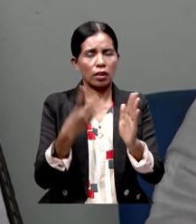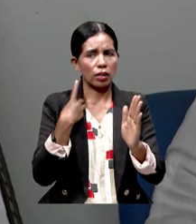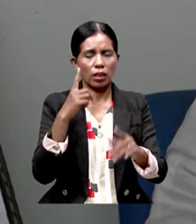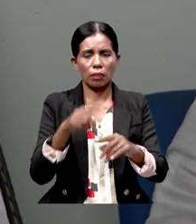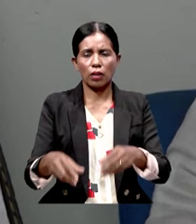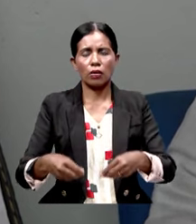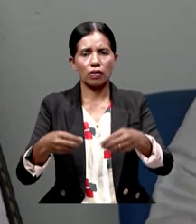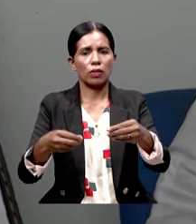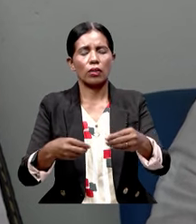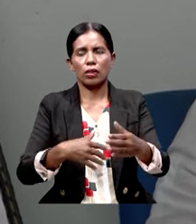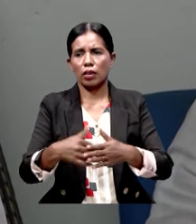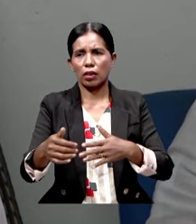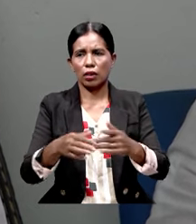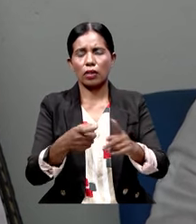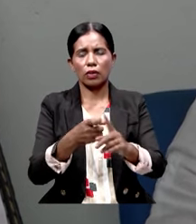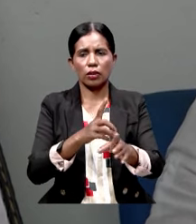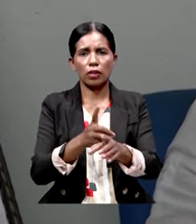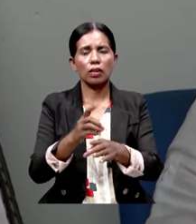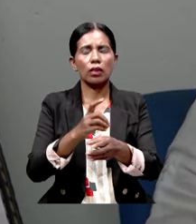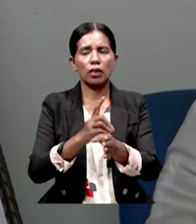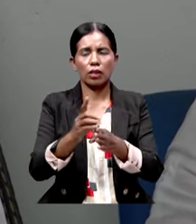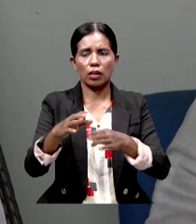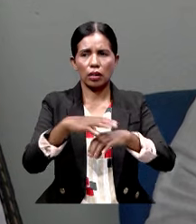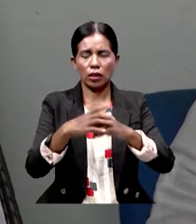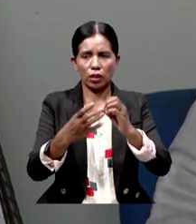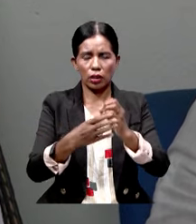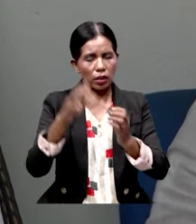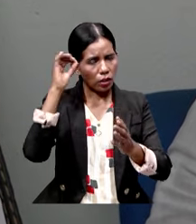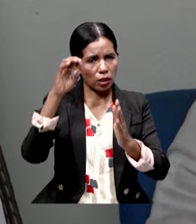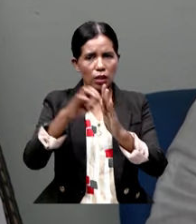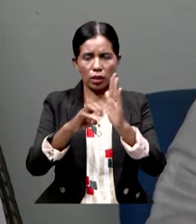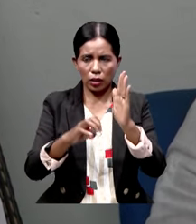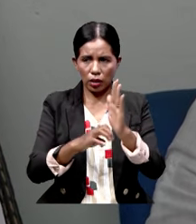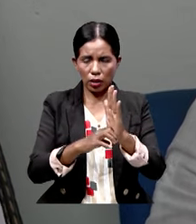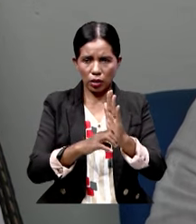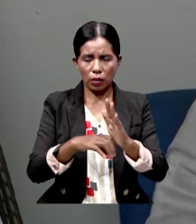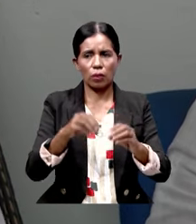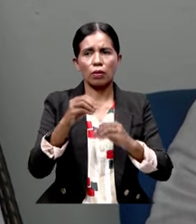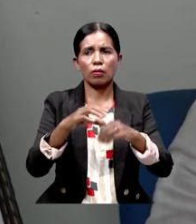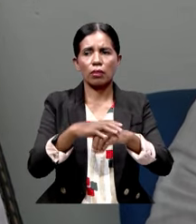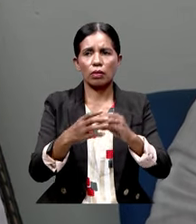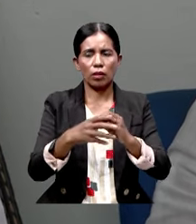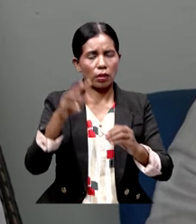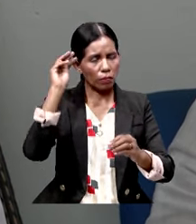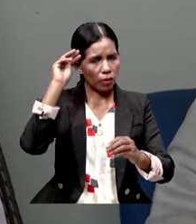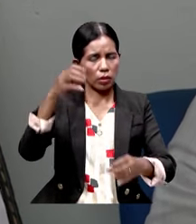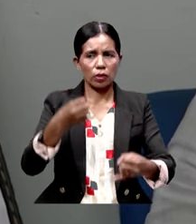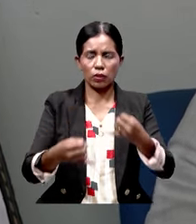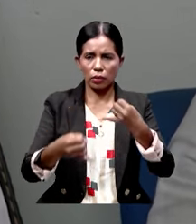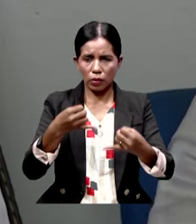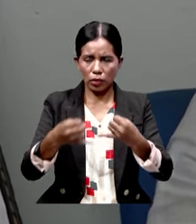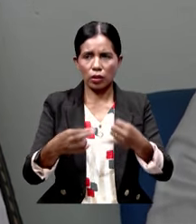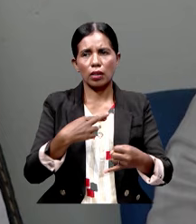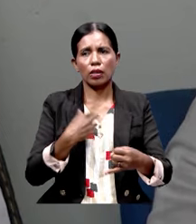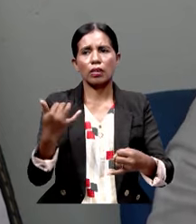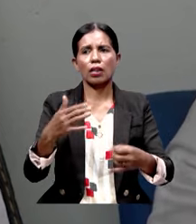de direção geral terras propriedades. Secretário de Estado, sua excelência, secretário de Estado, terras propriedades. Sua excelência, ministro da Justiça, Rasik Mos,